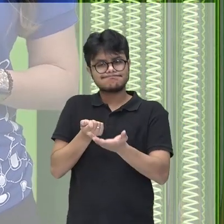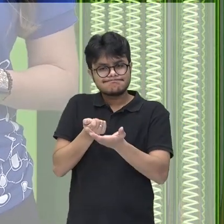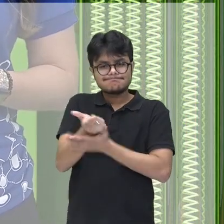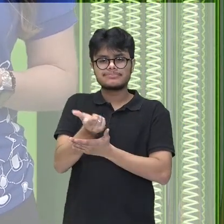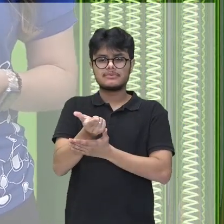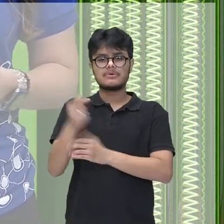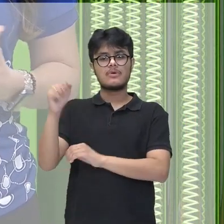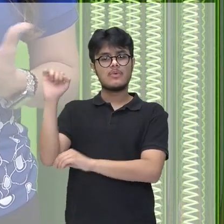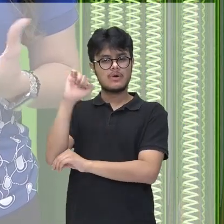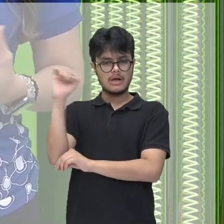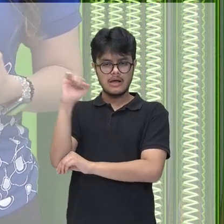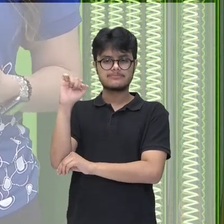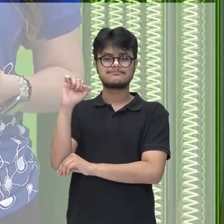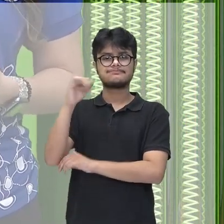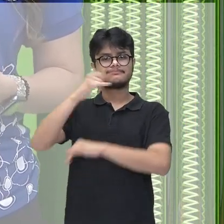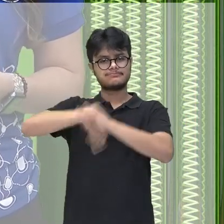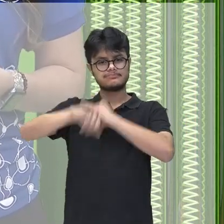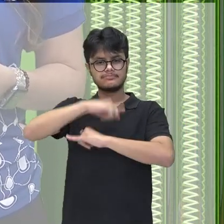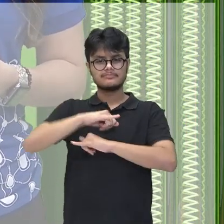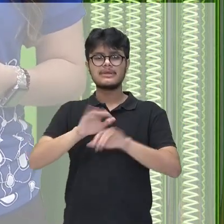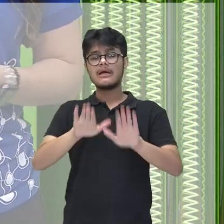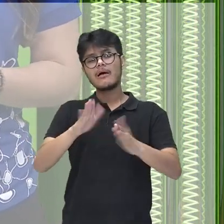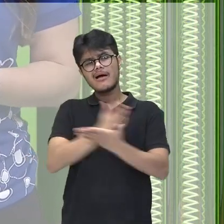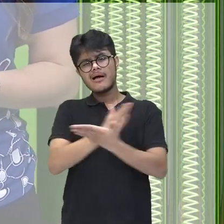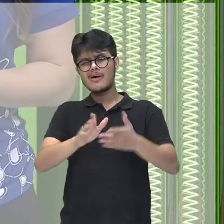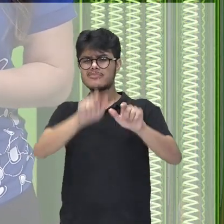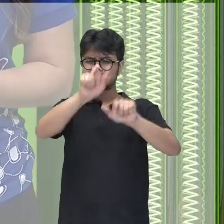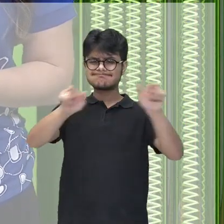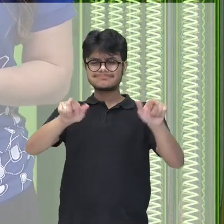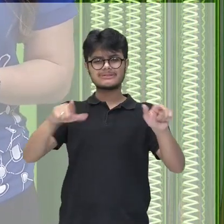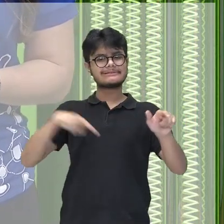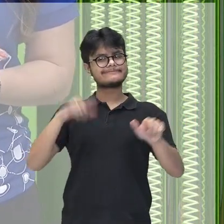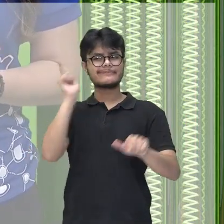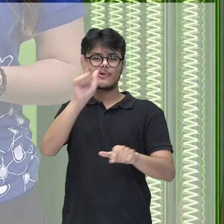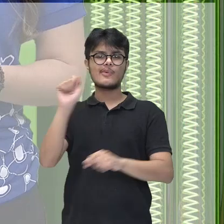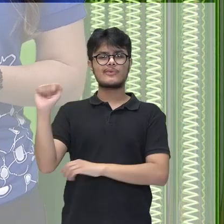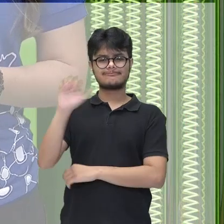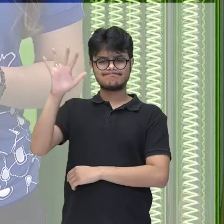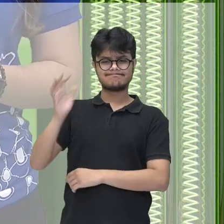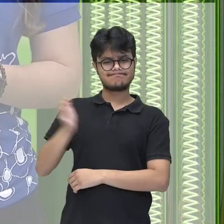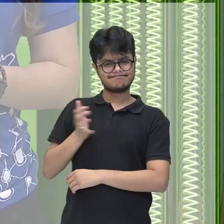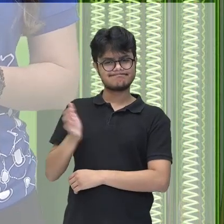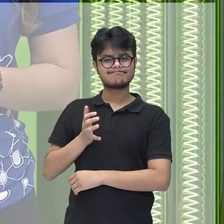consiga comprar esse carro, porque hoje é a minoria que detém o poder